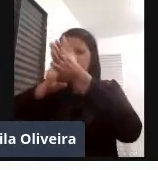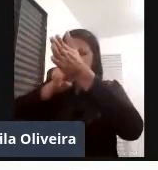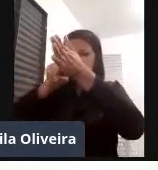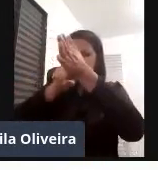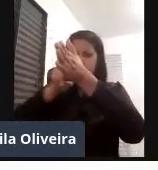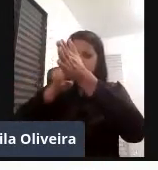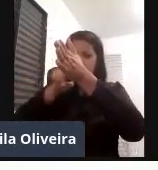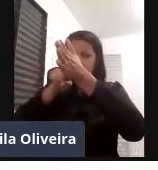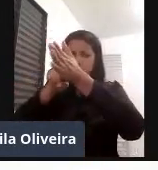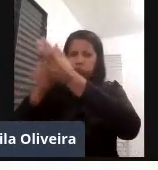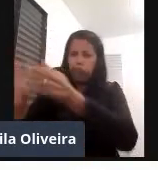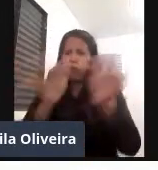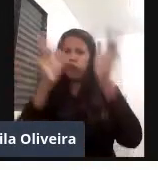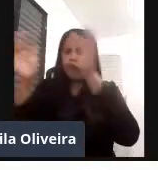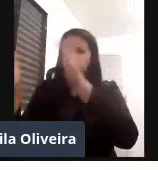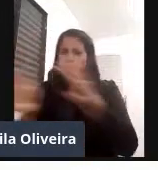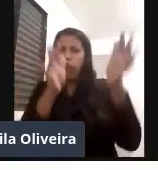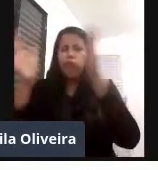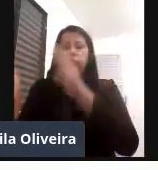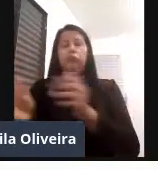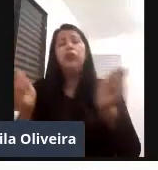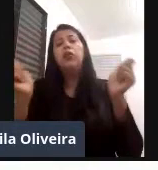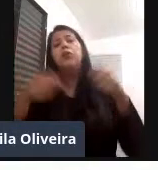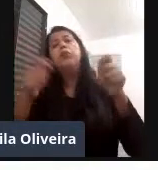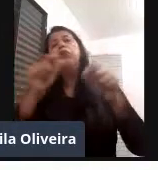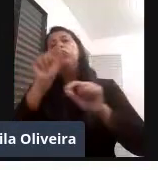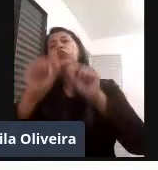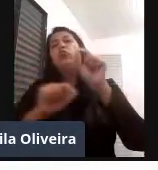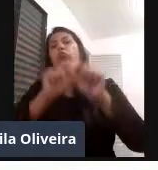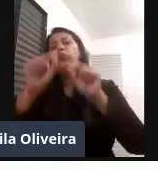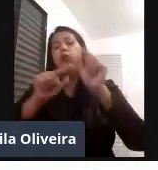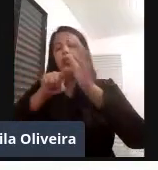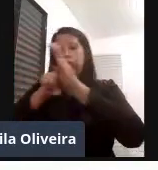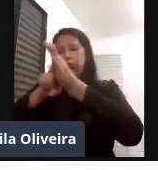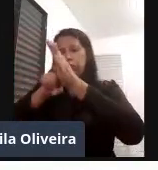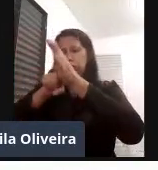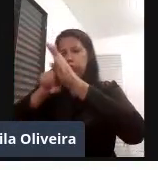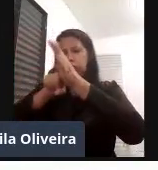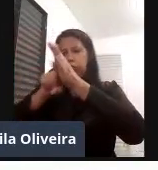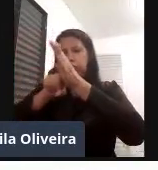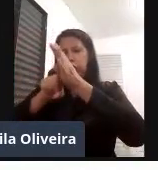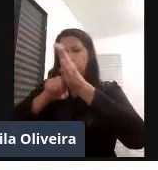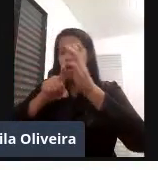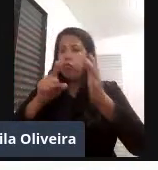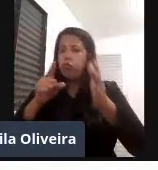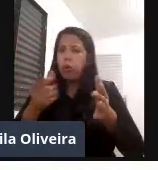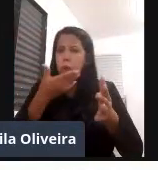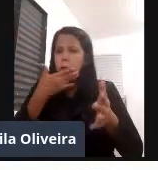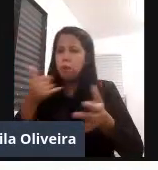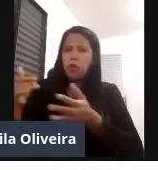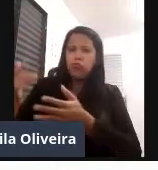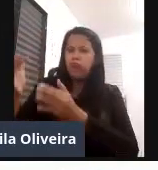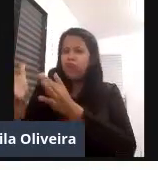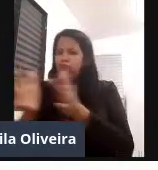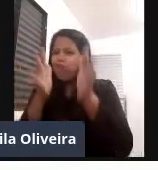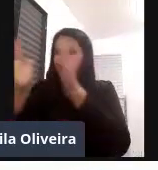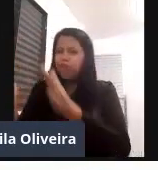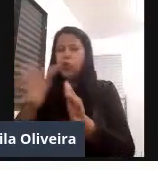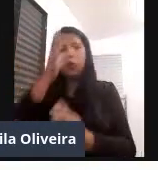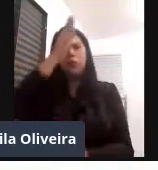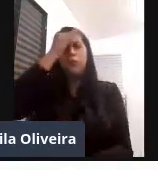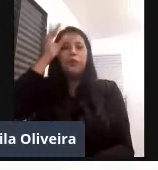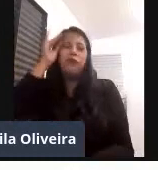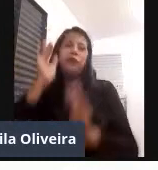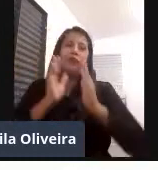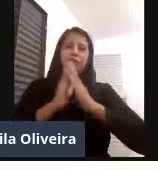eles permitem a gente fazer essa busca de uma forma mais interativa, né? Do conforto, vamos dizer assim,